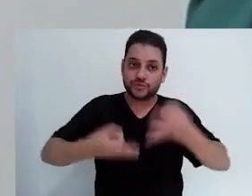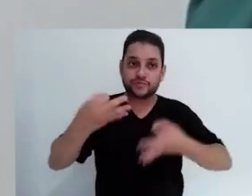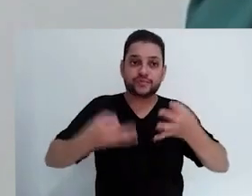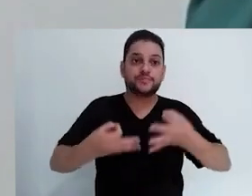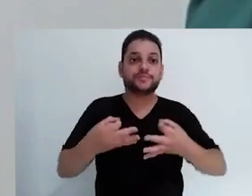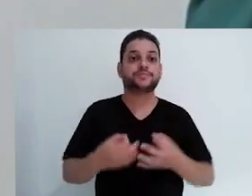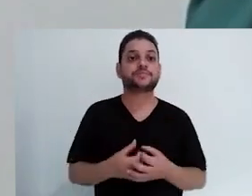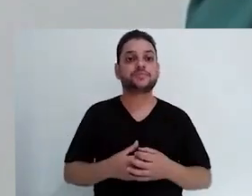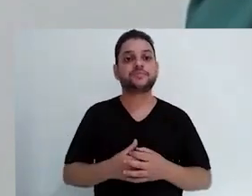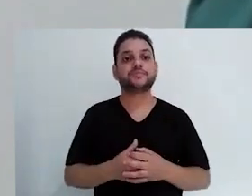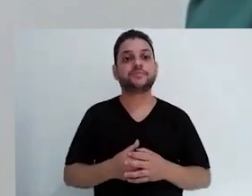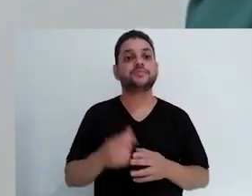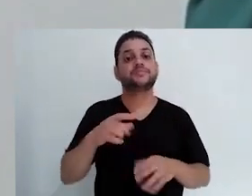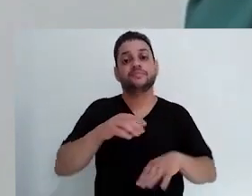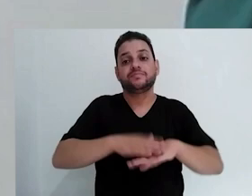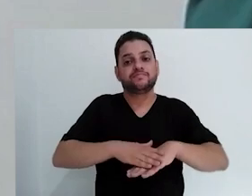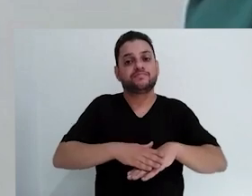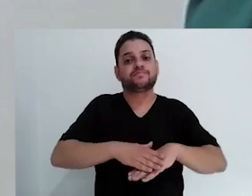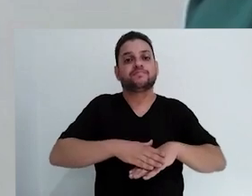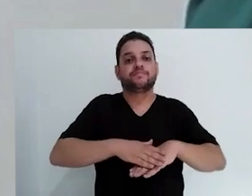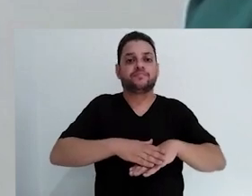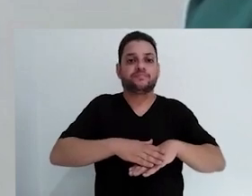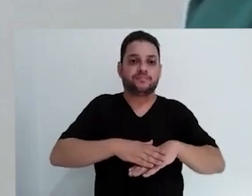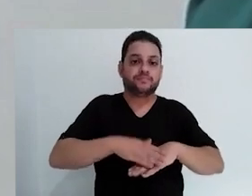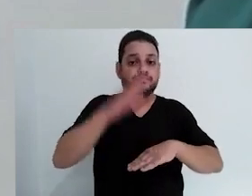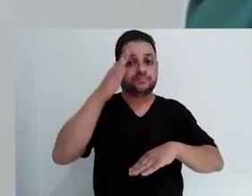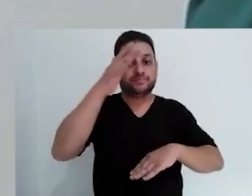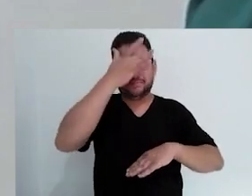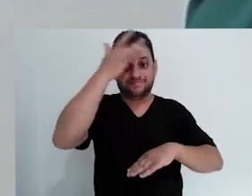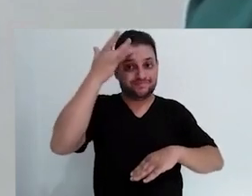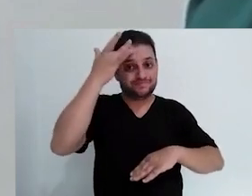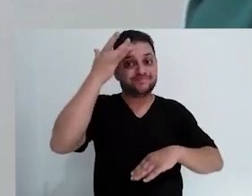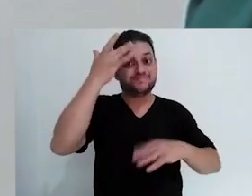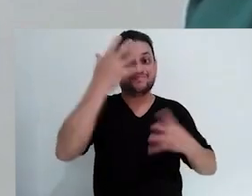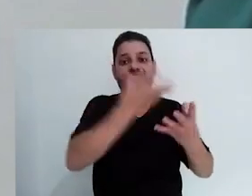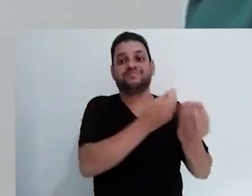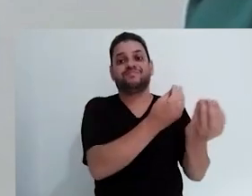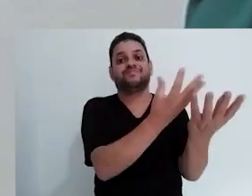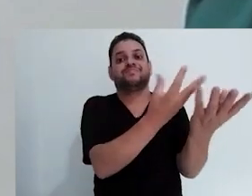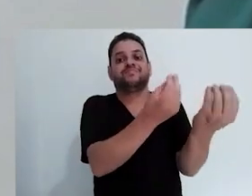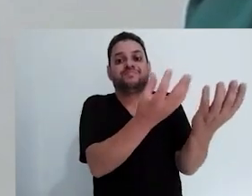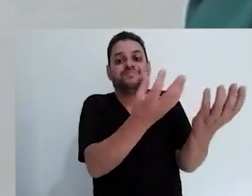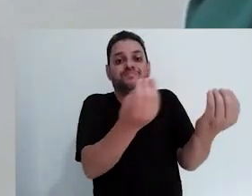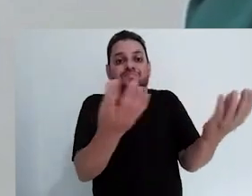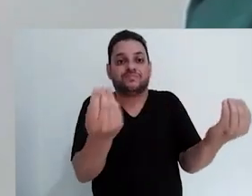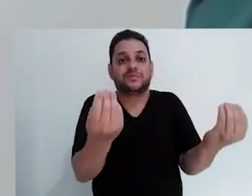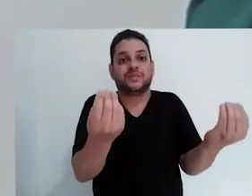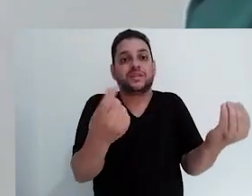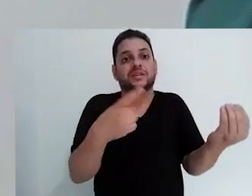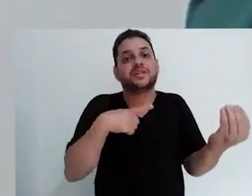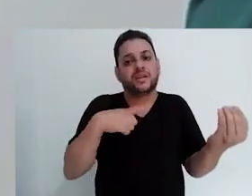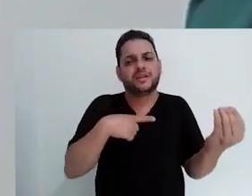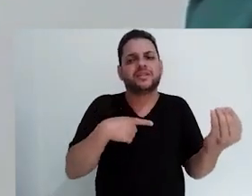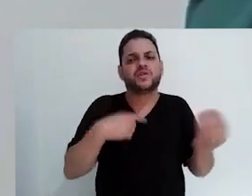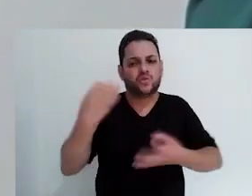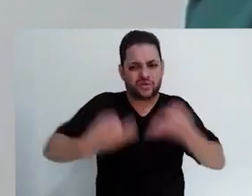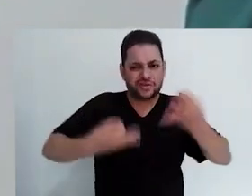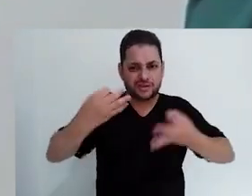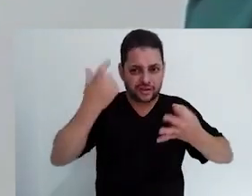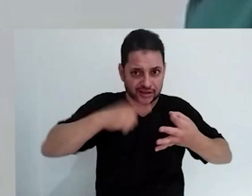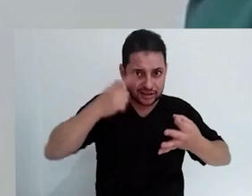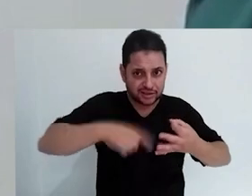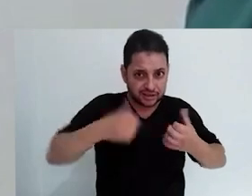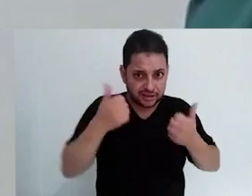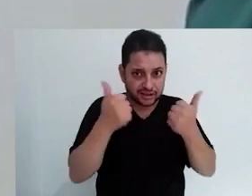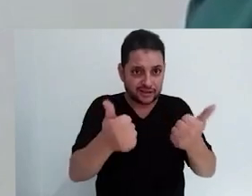que atende o maior número de jurisdicionados. E a gente sabe que se funciona no juizado, vai funcionar em qualquer outro tipo de unidade. Se dá conta da